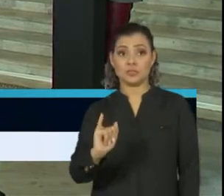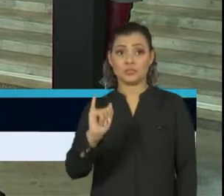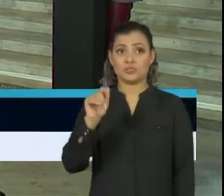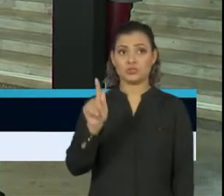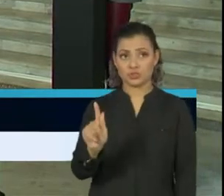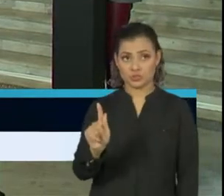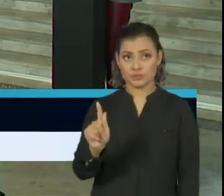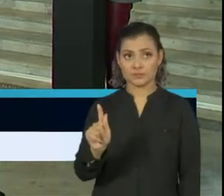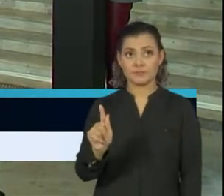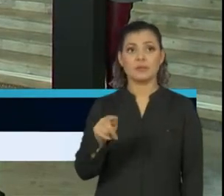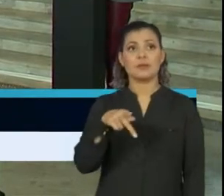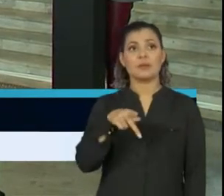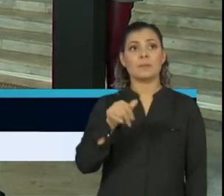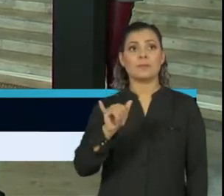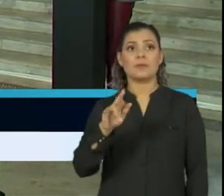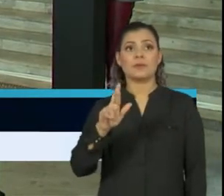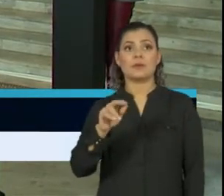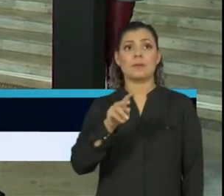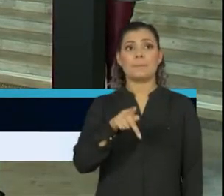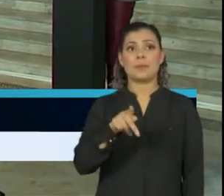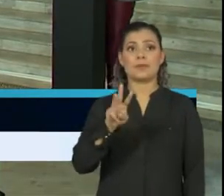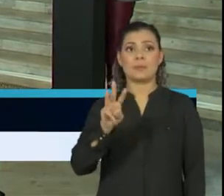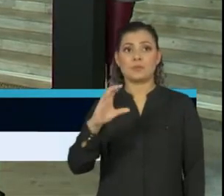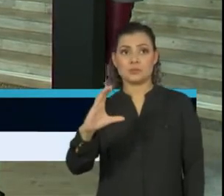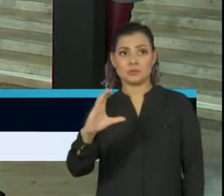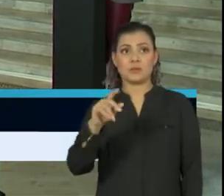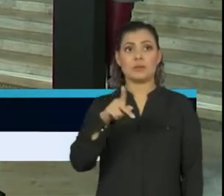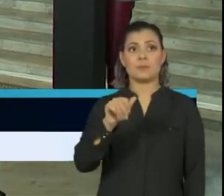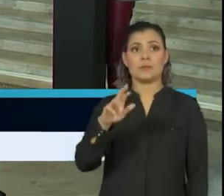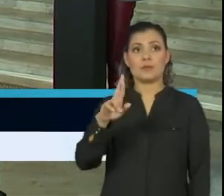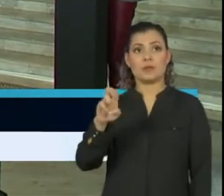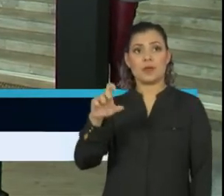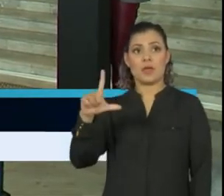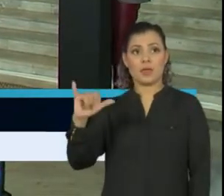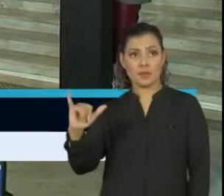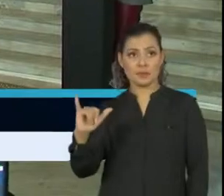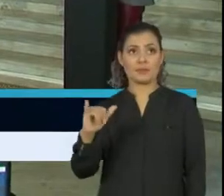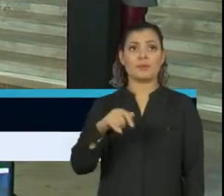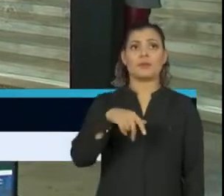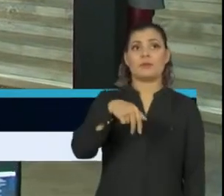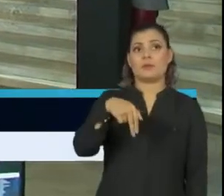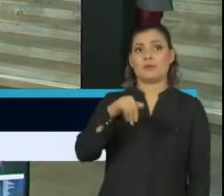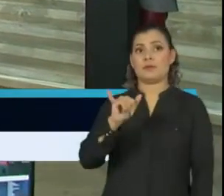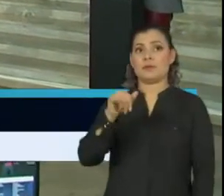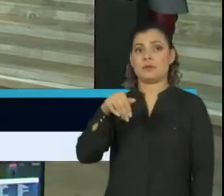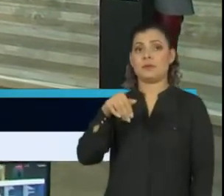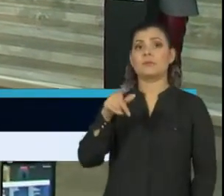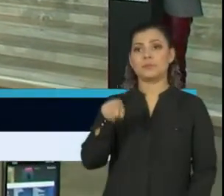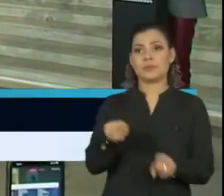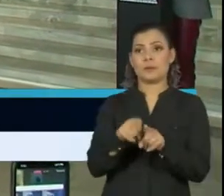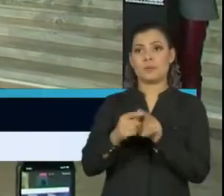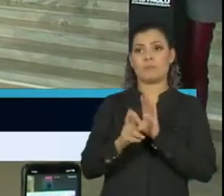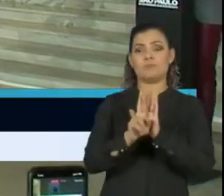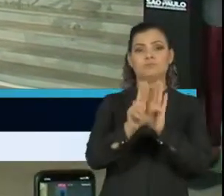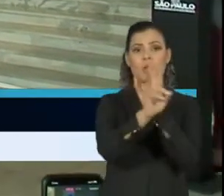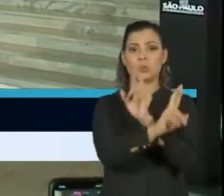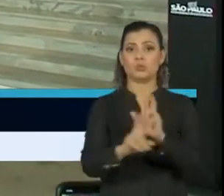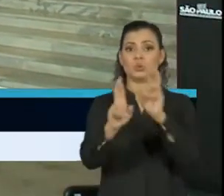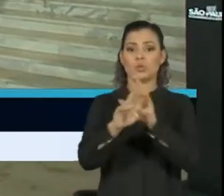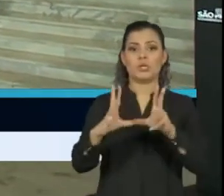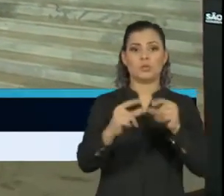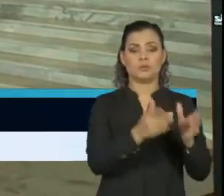& Gamble, Pirelli, PwC, Pricewaterhouse, aqui na figura do Christian Gamboa, que também está fazendo toda a auditoria